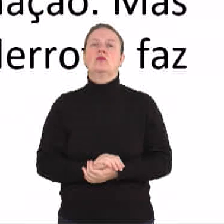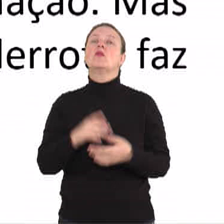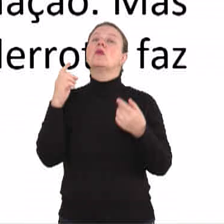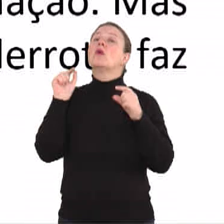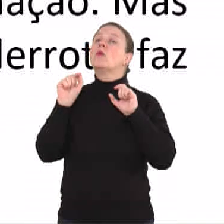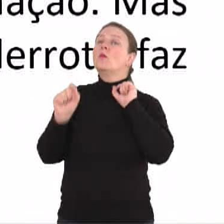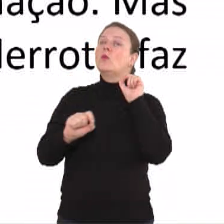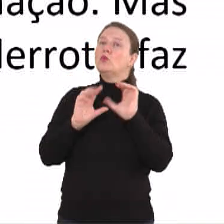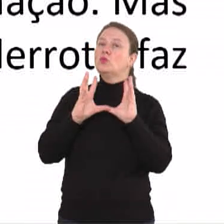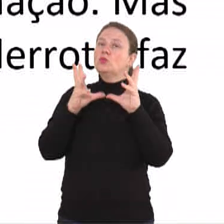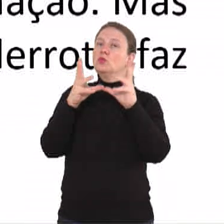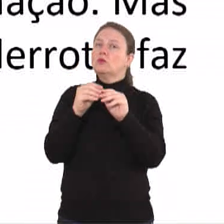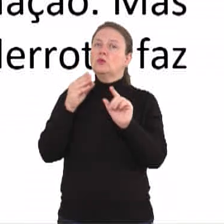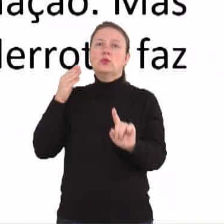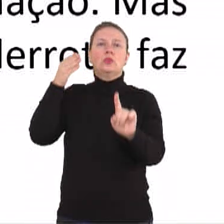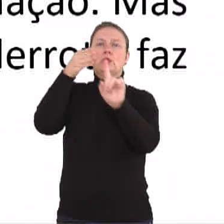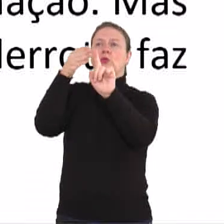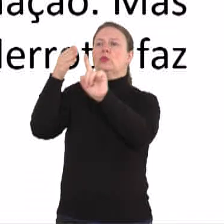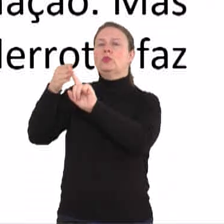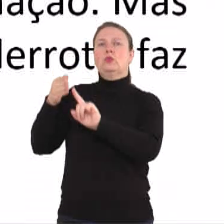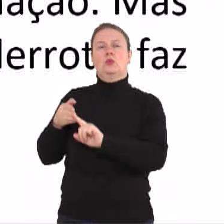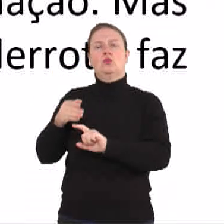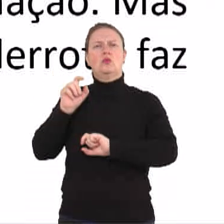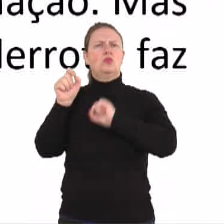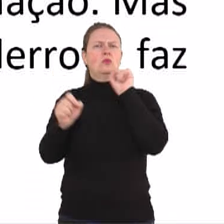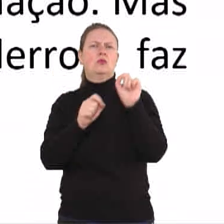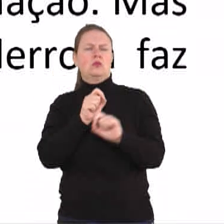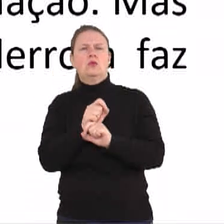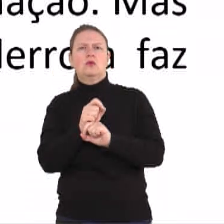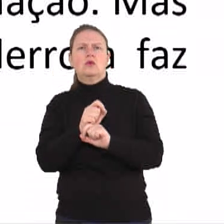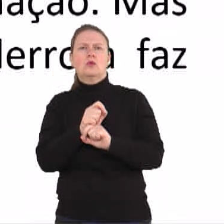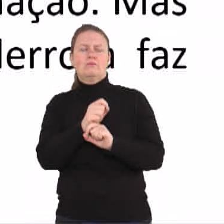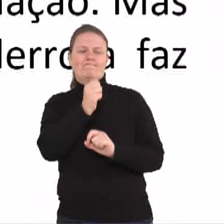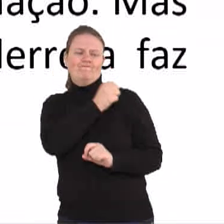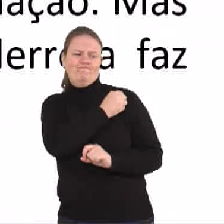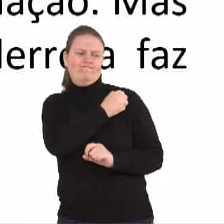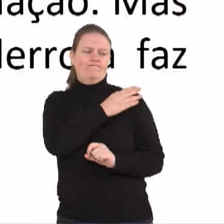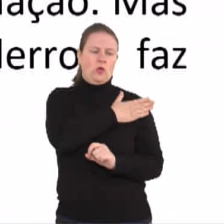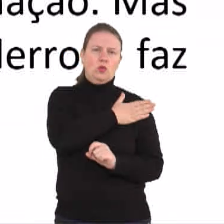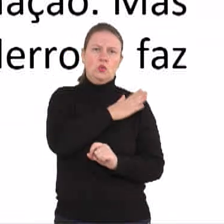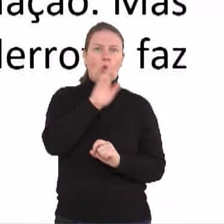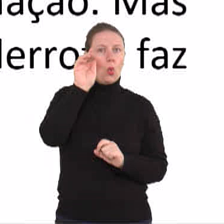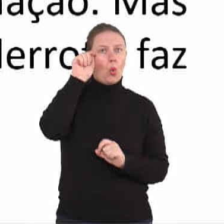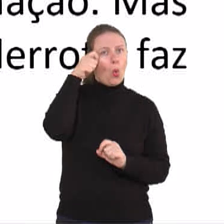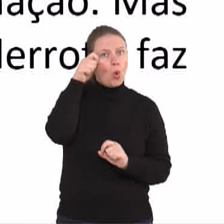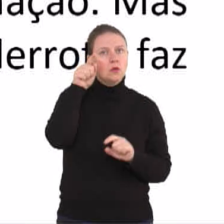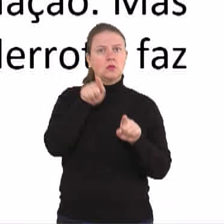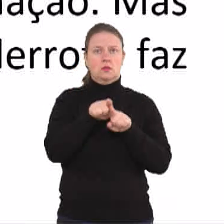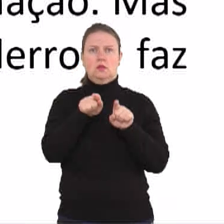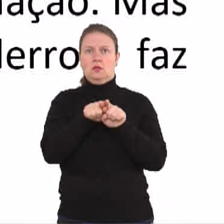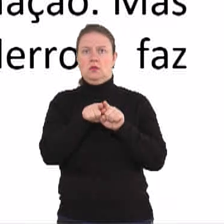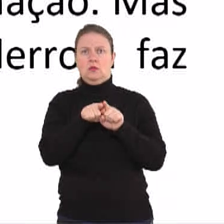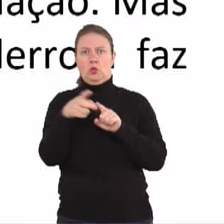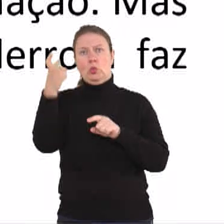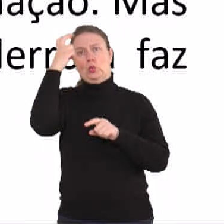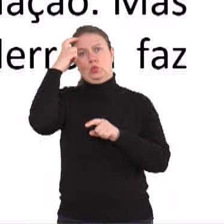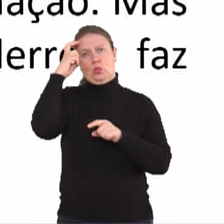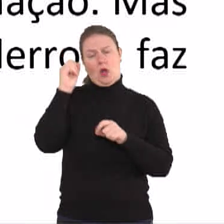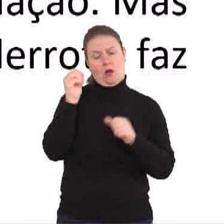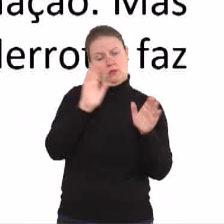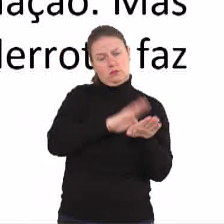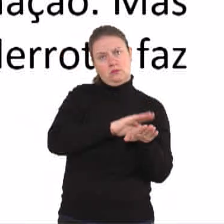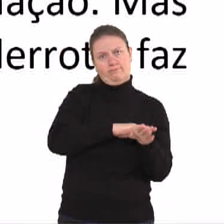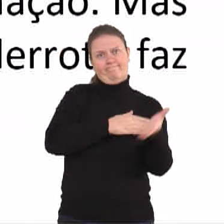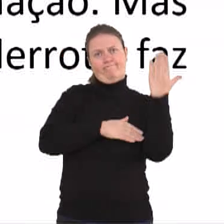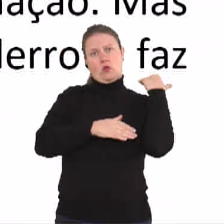Porém, todas essas metas são permeadas pelo forte preconceito racial da época, mostrado no filme tanto